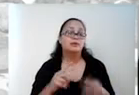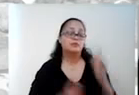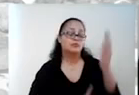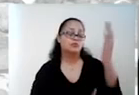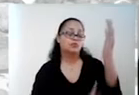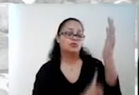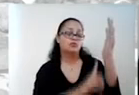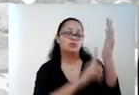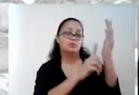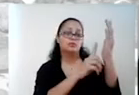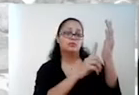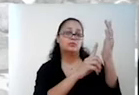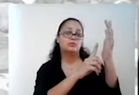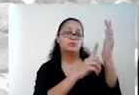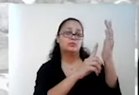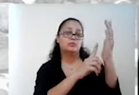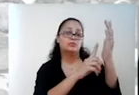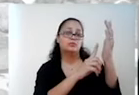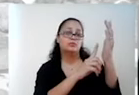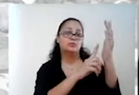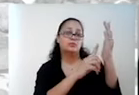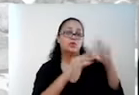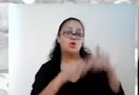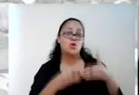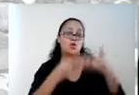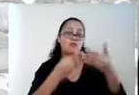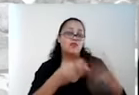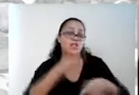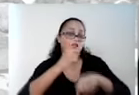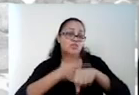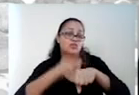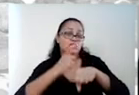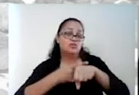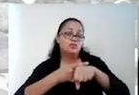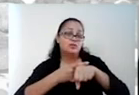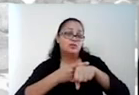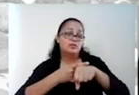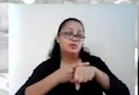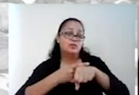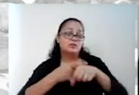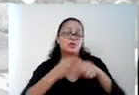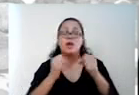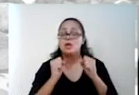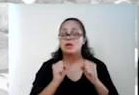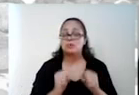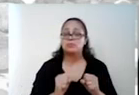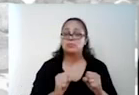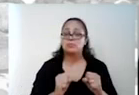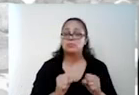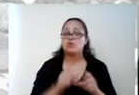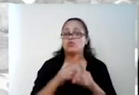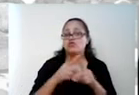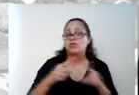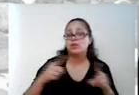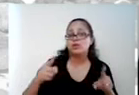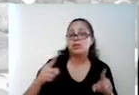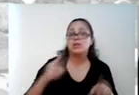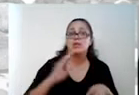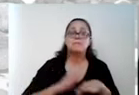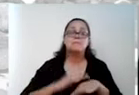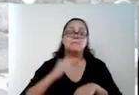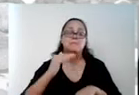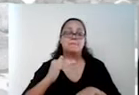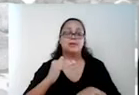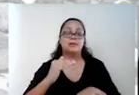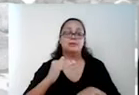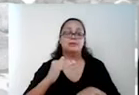condutores oferecem rigidez suficiente que permite o seu maior crescimento. As